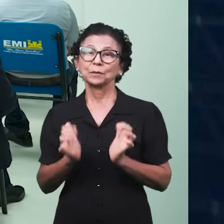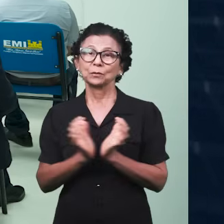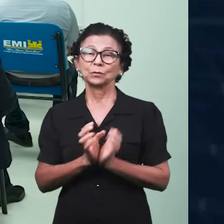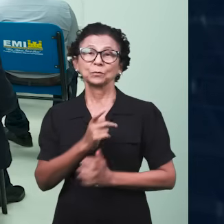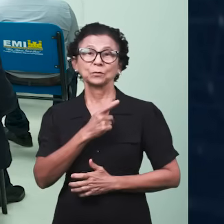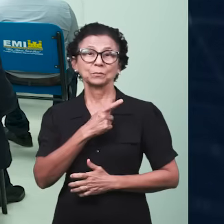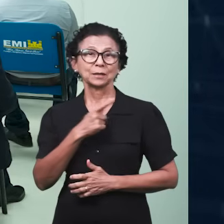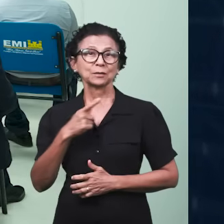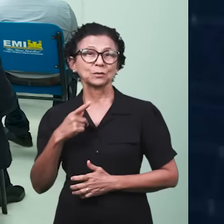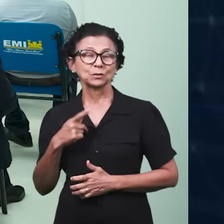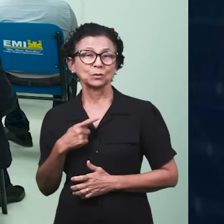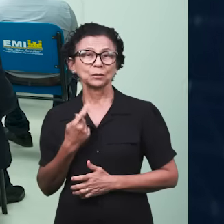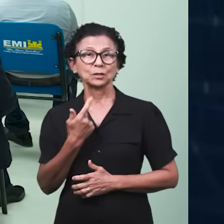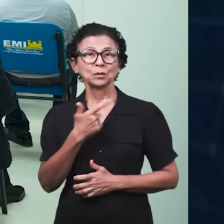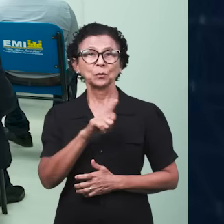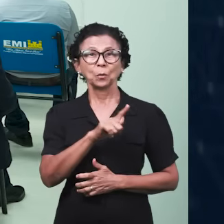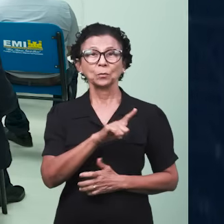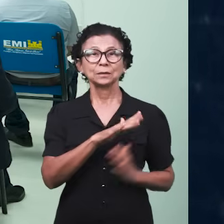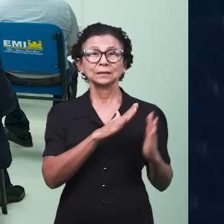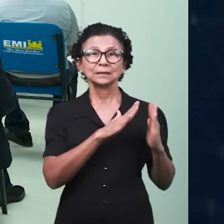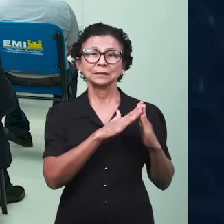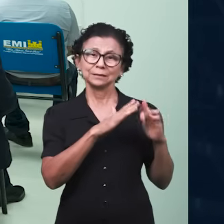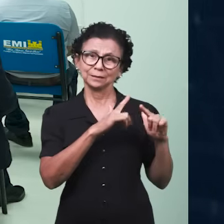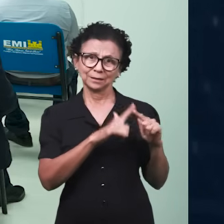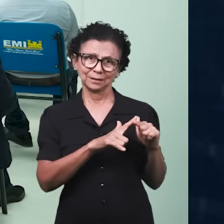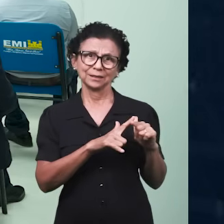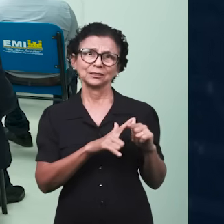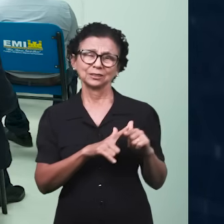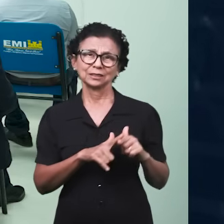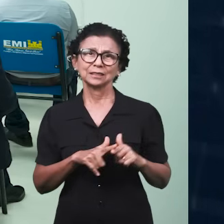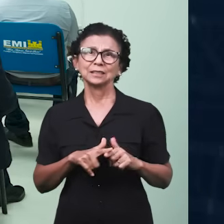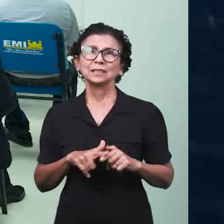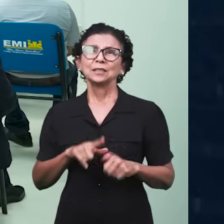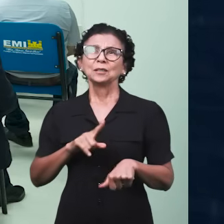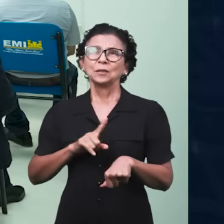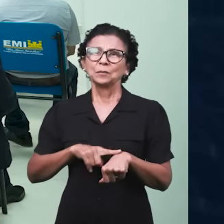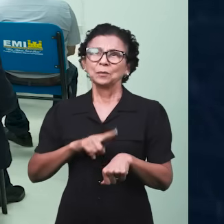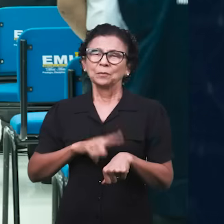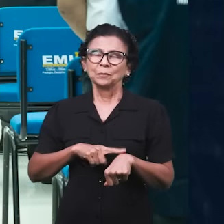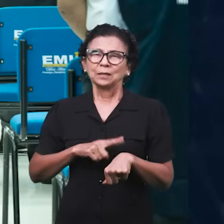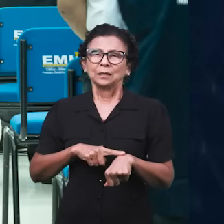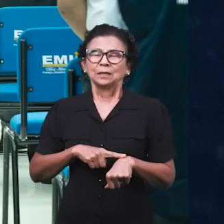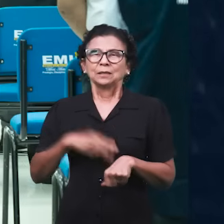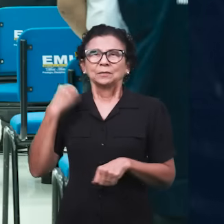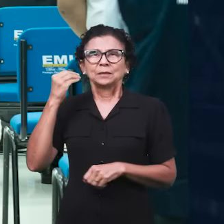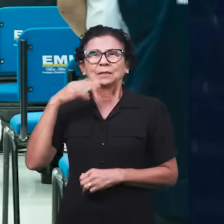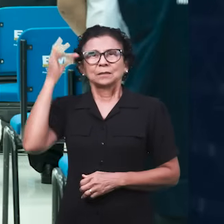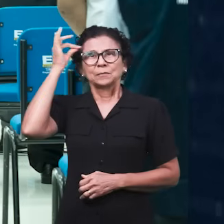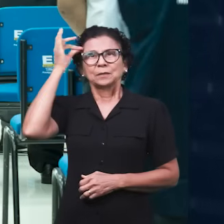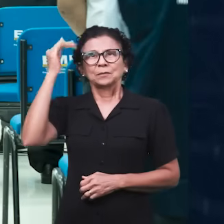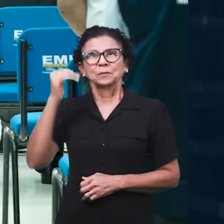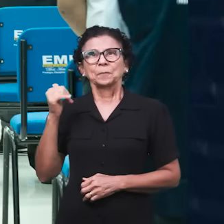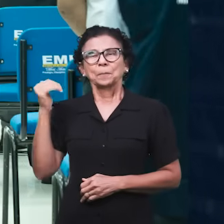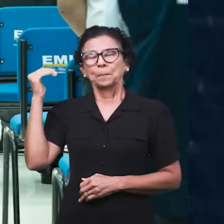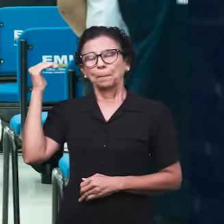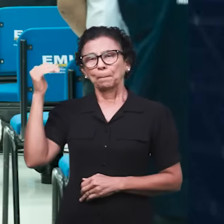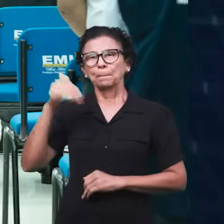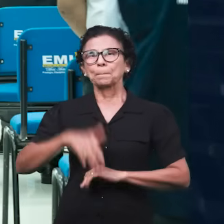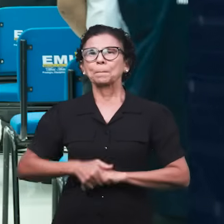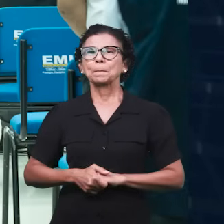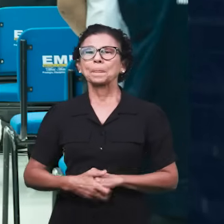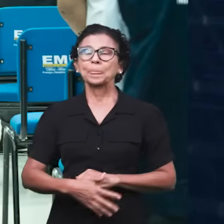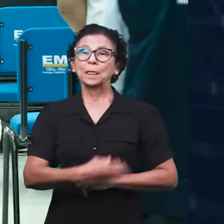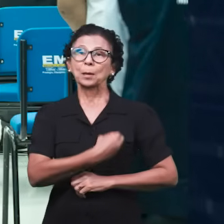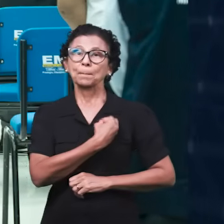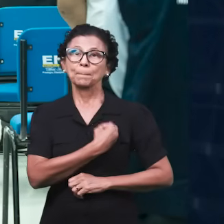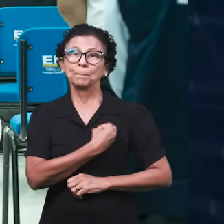denominações, espaço de ensino, comunhão e edificação espiritual. O encontro contou com a participação